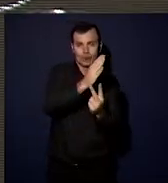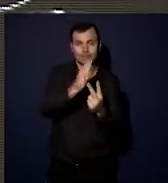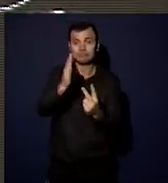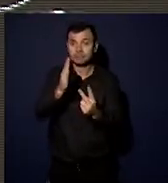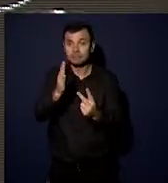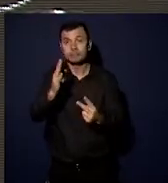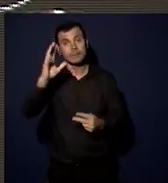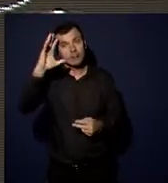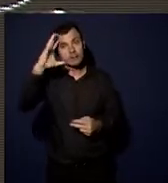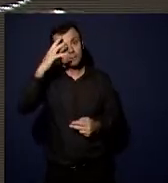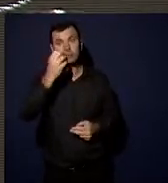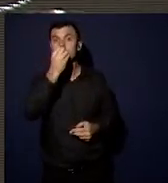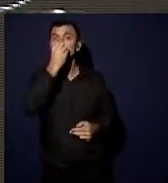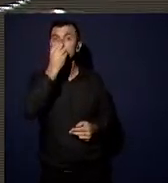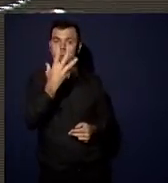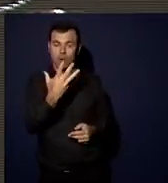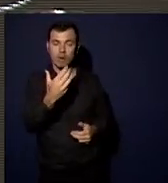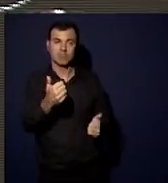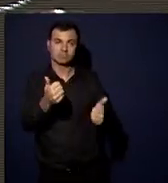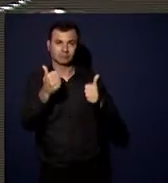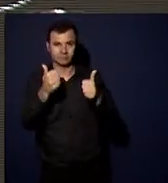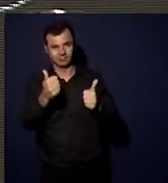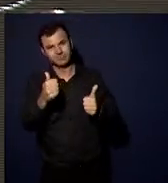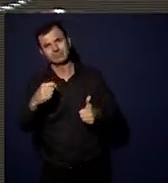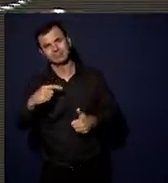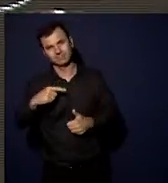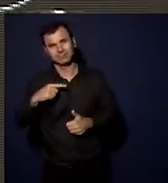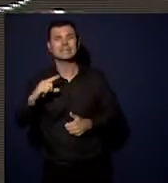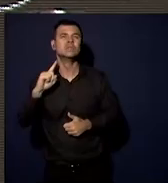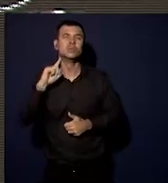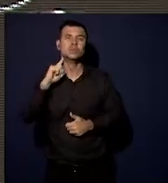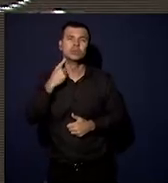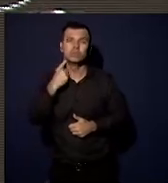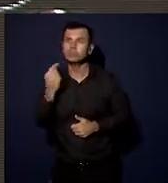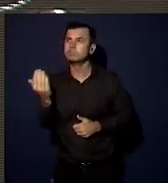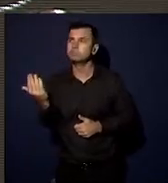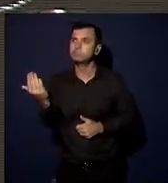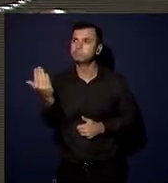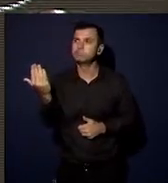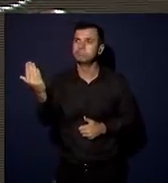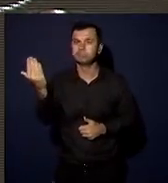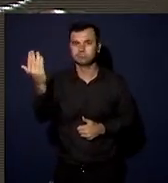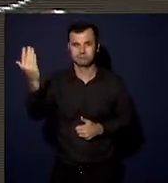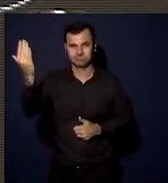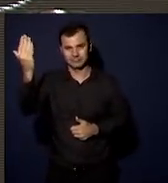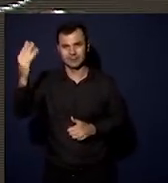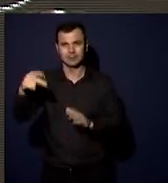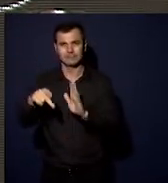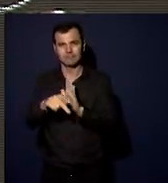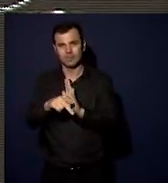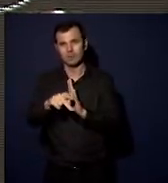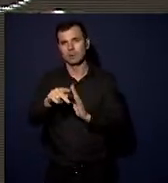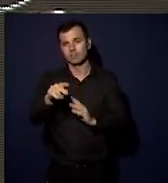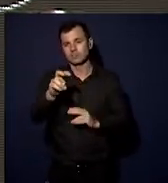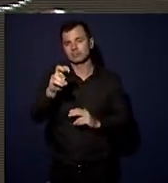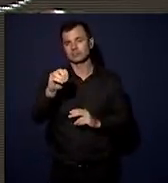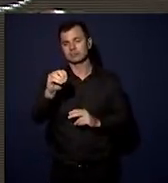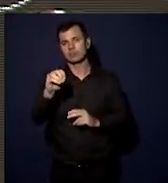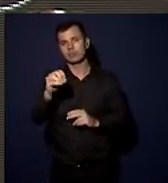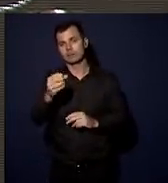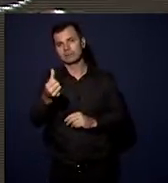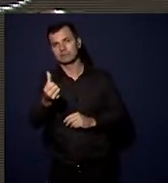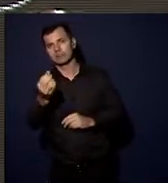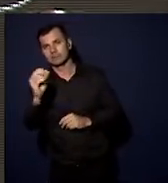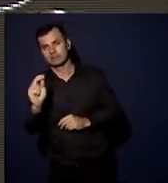muito boa muito forte porque boa parte das Missões que você tem no teu dia a dia são de 50 60 km para